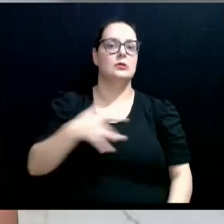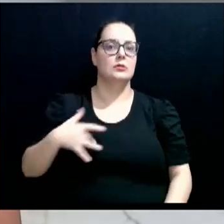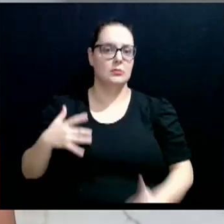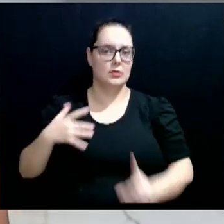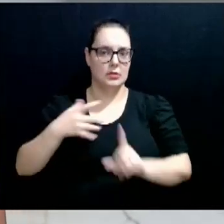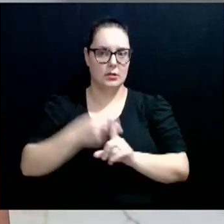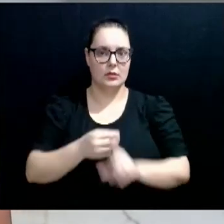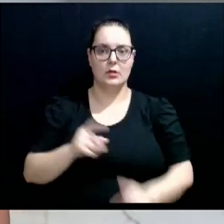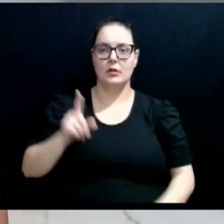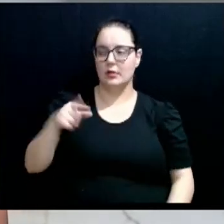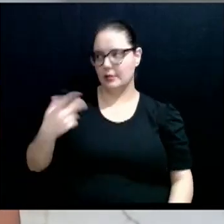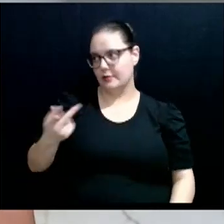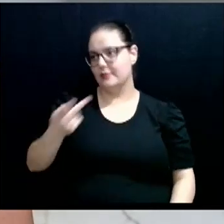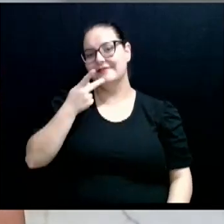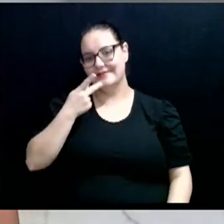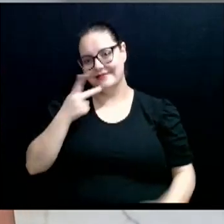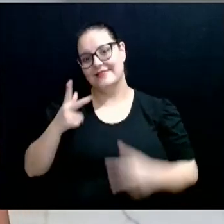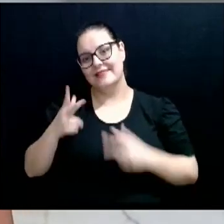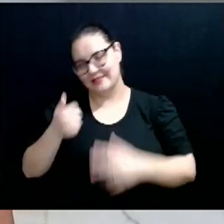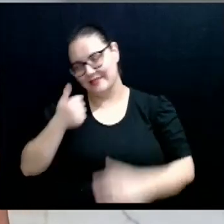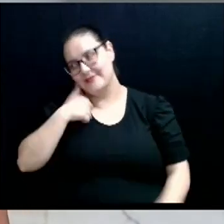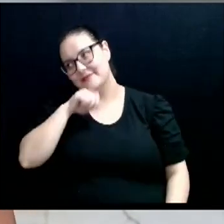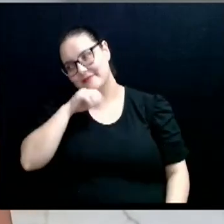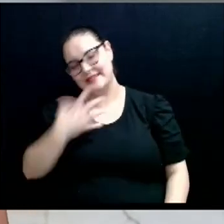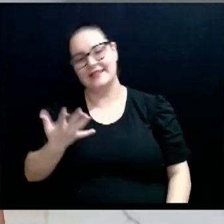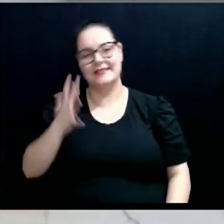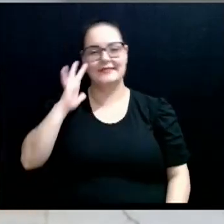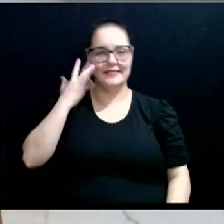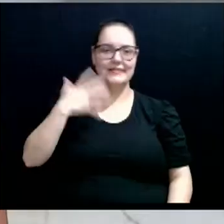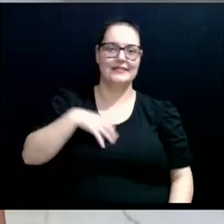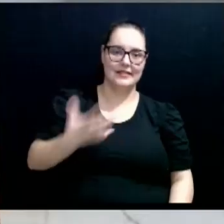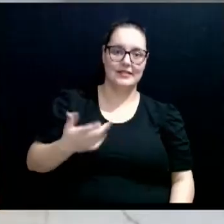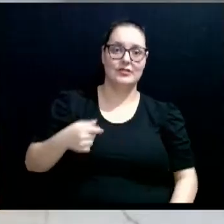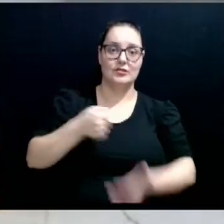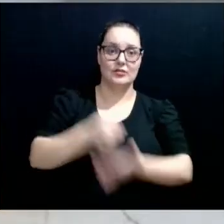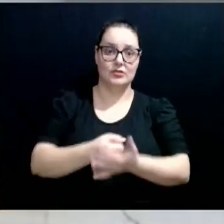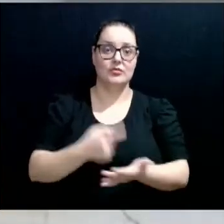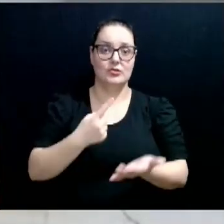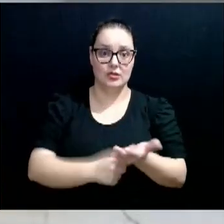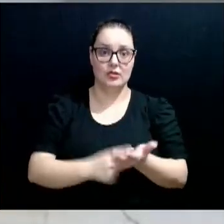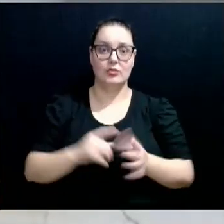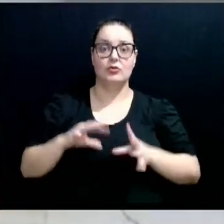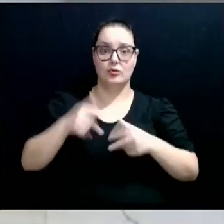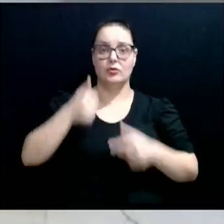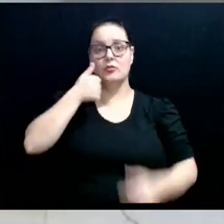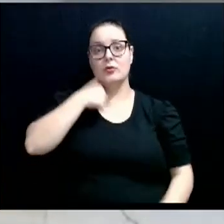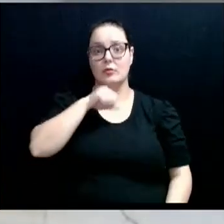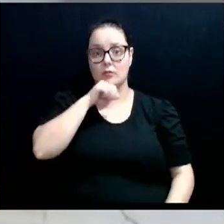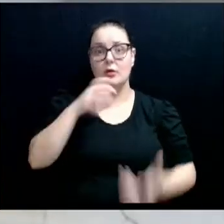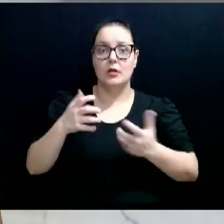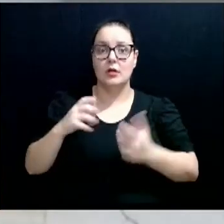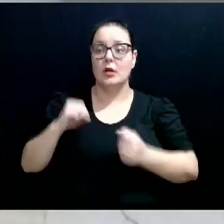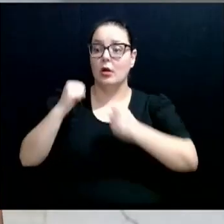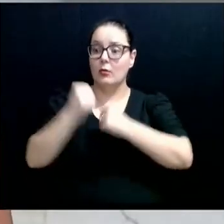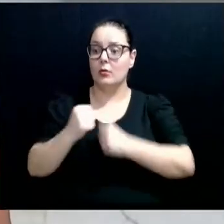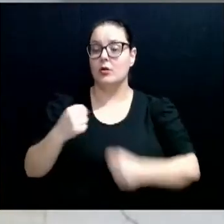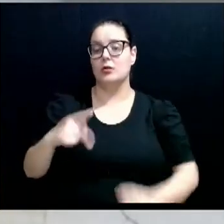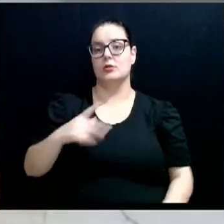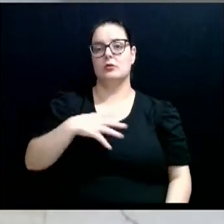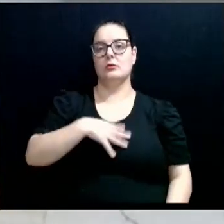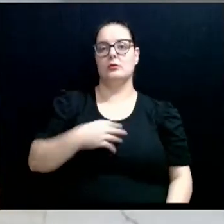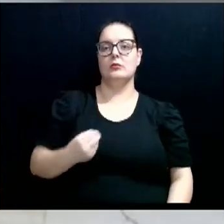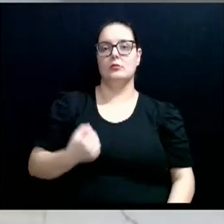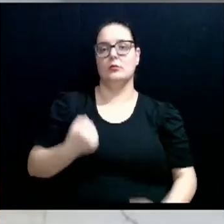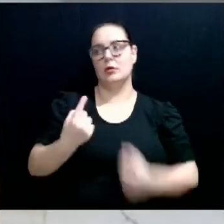Falando também enquanto mãe, é isso, né? Eu acho que é nossa obrigação, nosso compromisso. Toda mãe quer proteger seu filho. Para alguns perigos a gente não